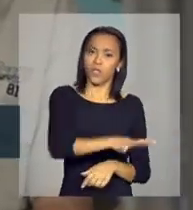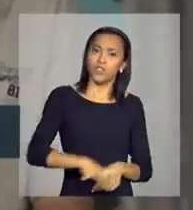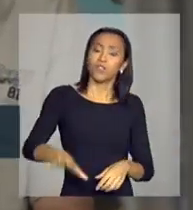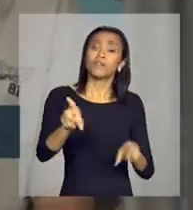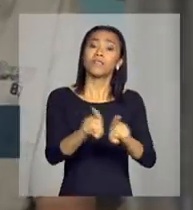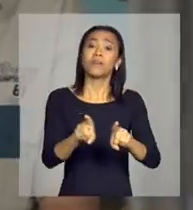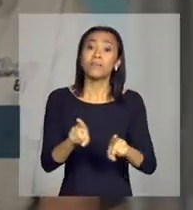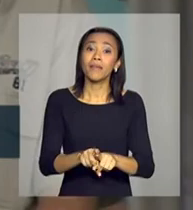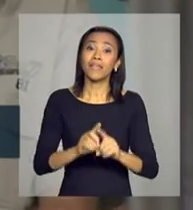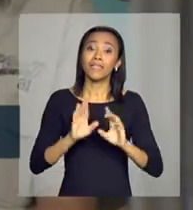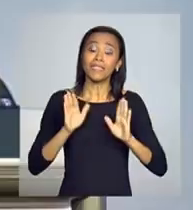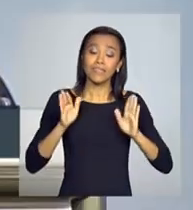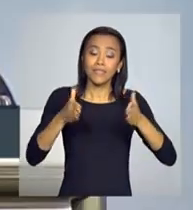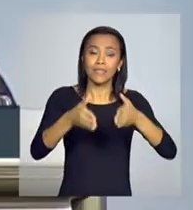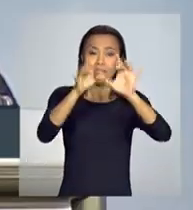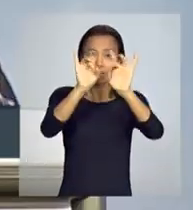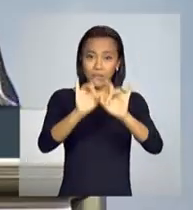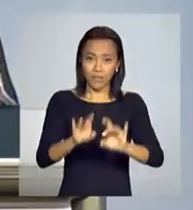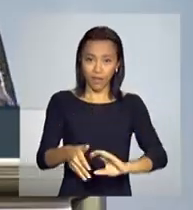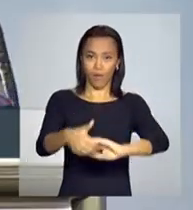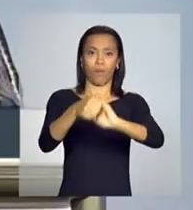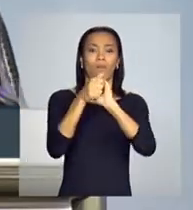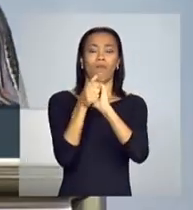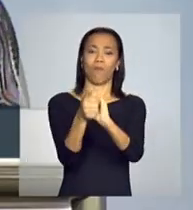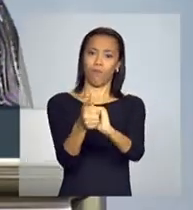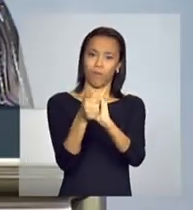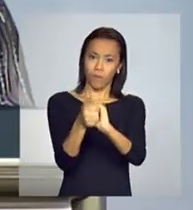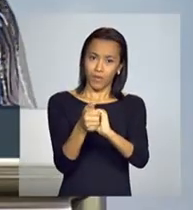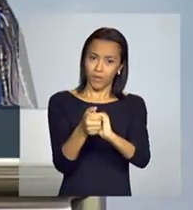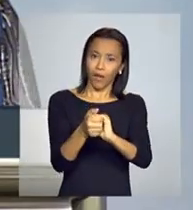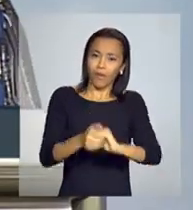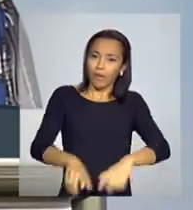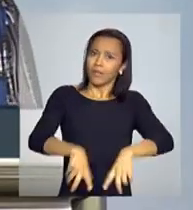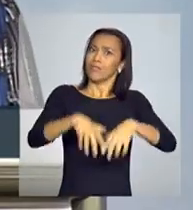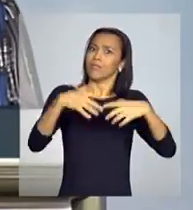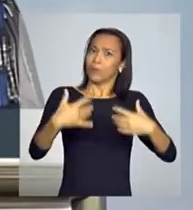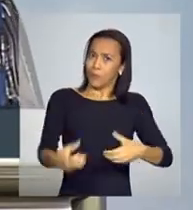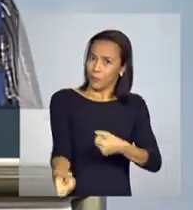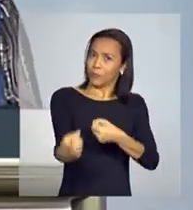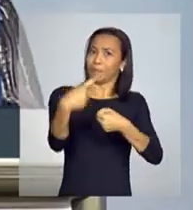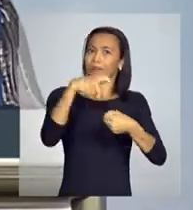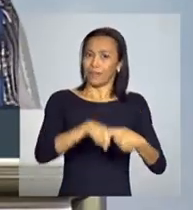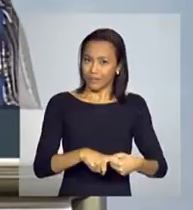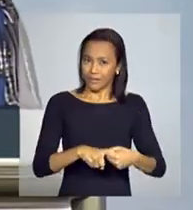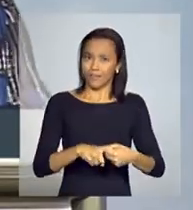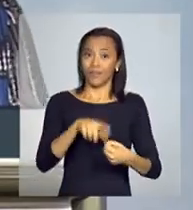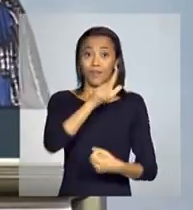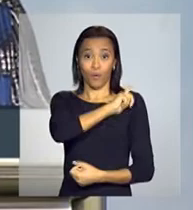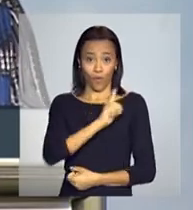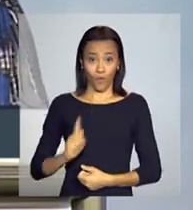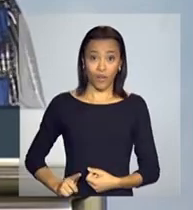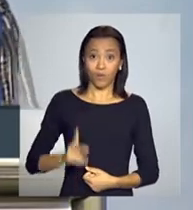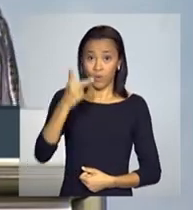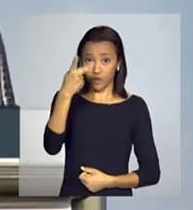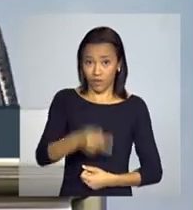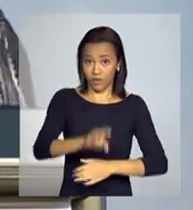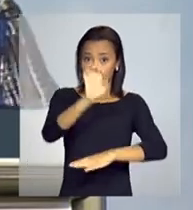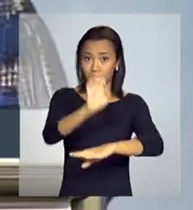Dirigi um cumprimento especial ao grande parceiro, governador do estado de